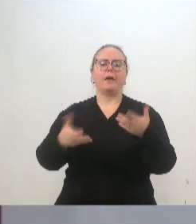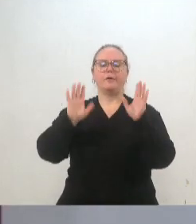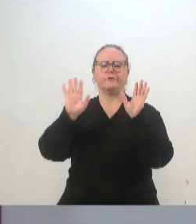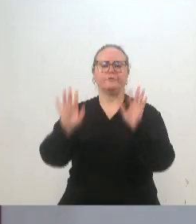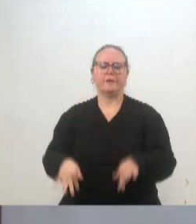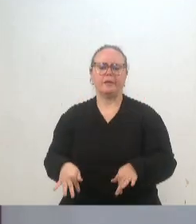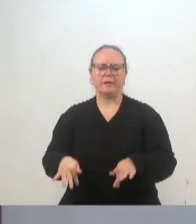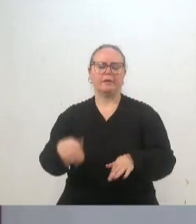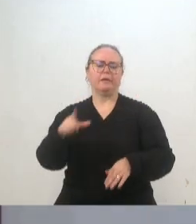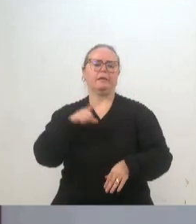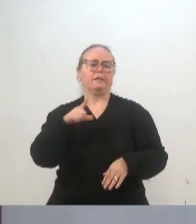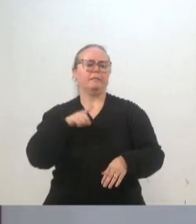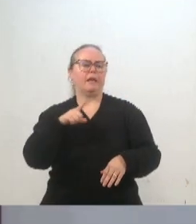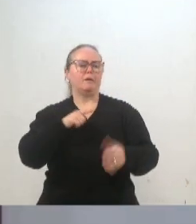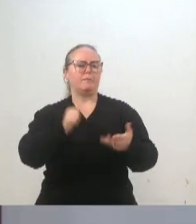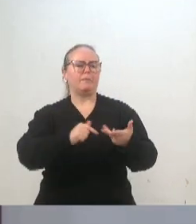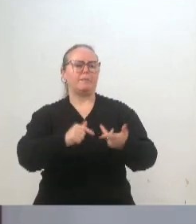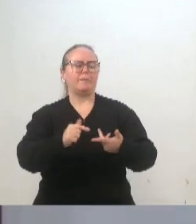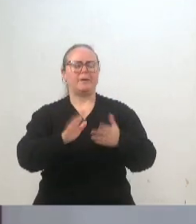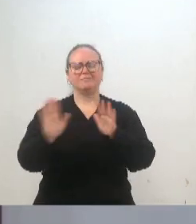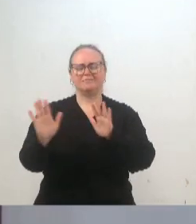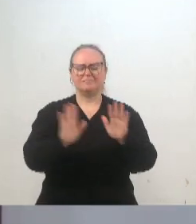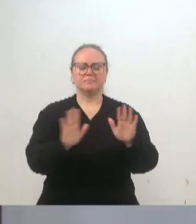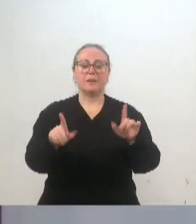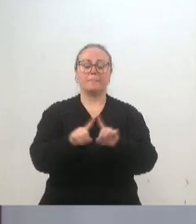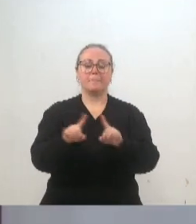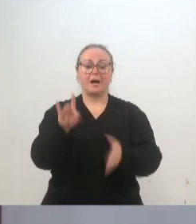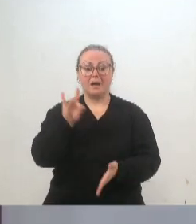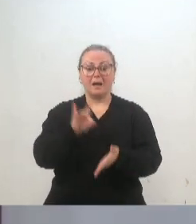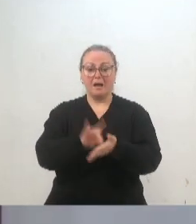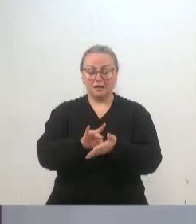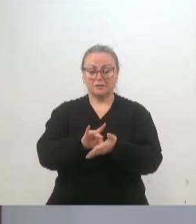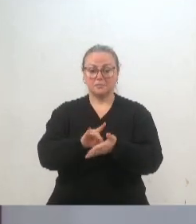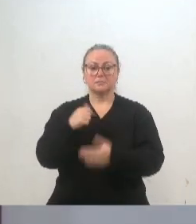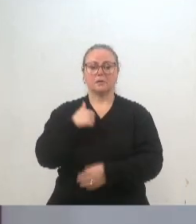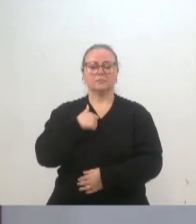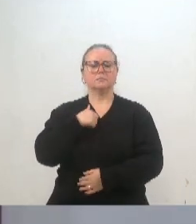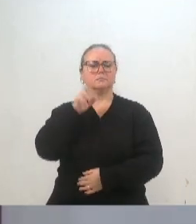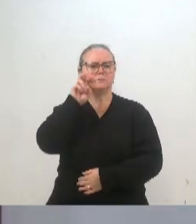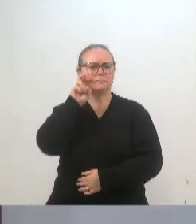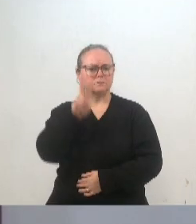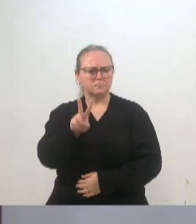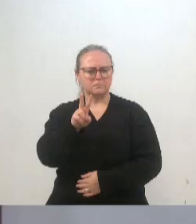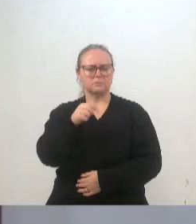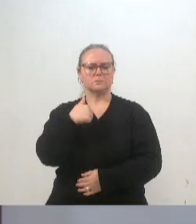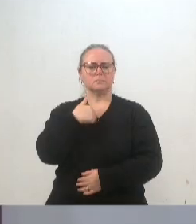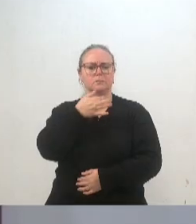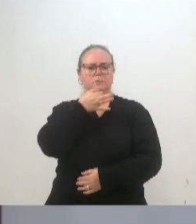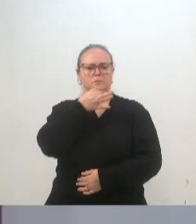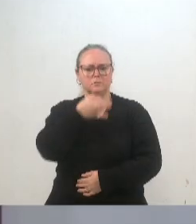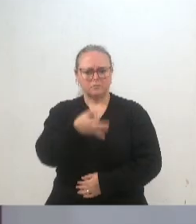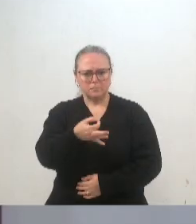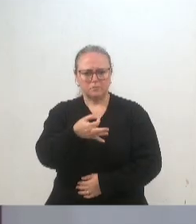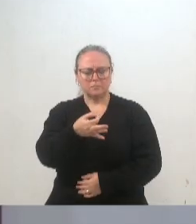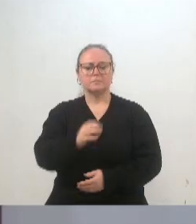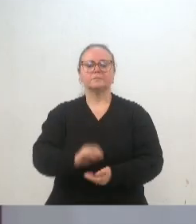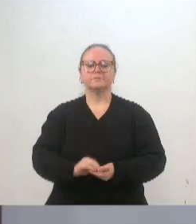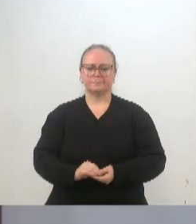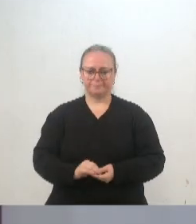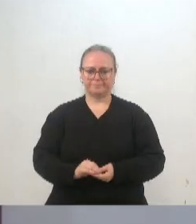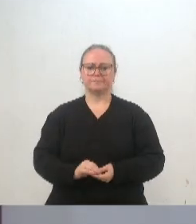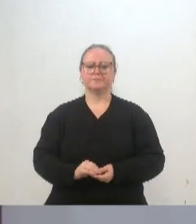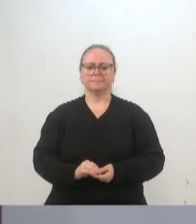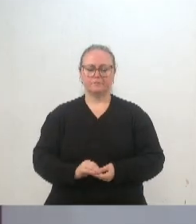e mais um monte de falácias, mas é fato, o que eu li, o que eu comentei, em nenhum momento